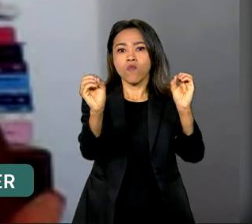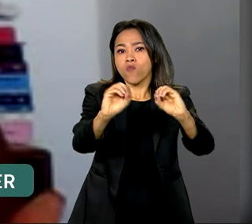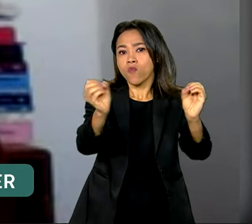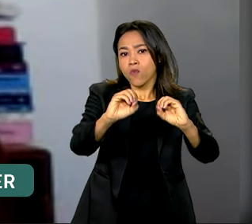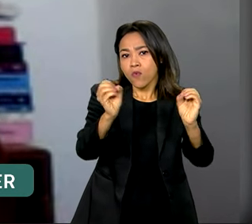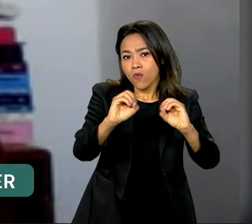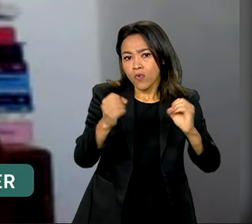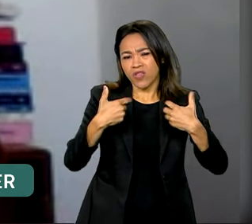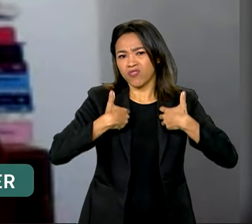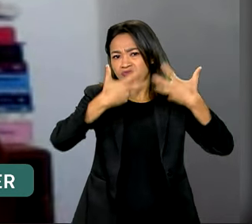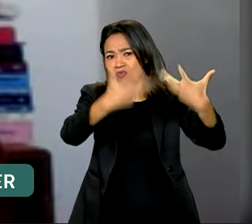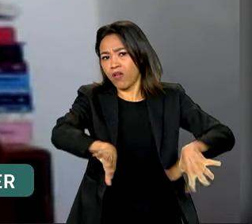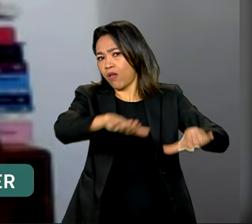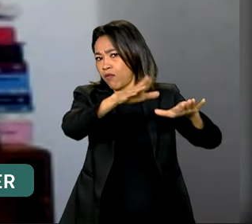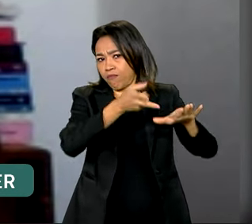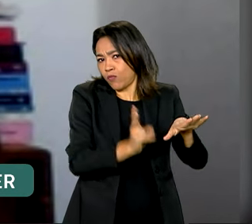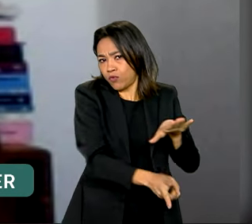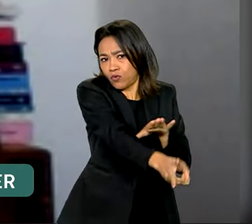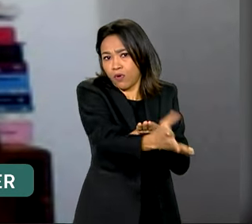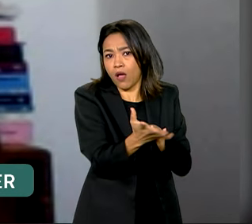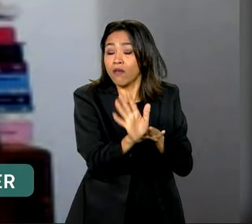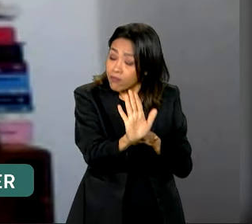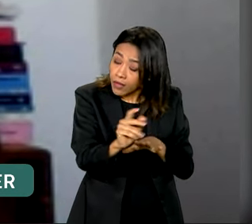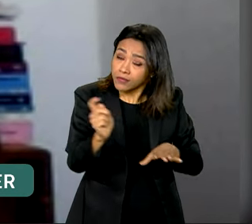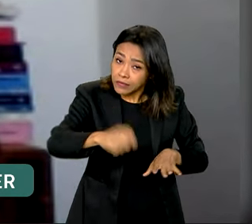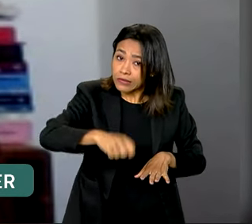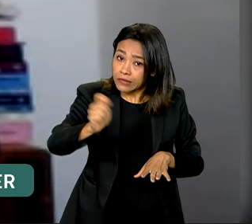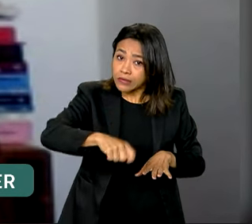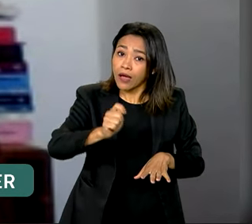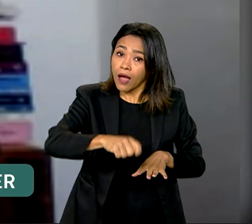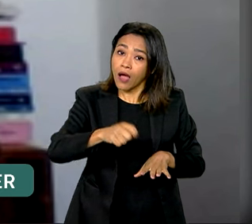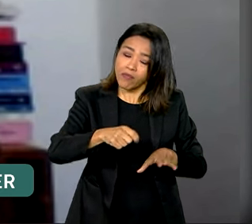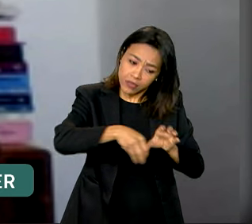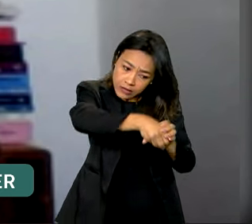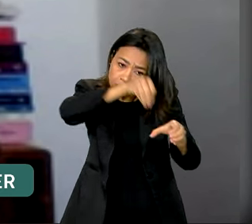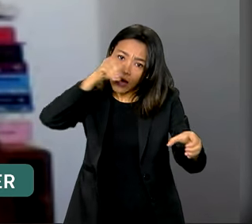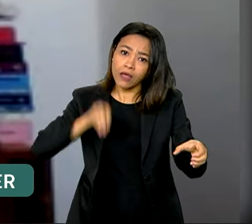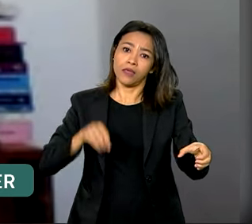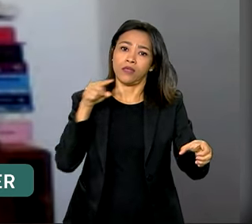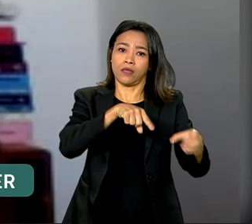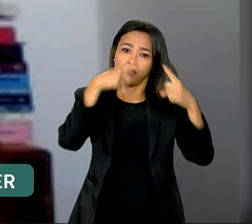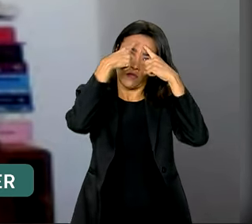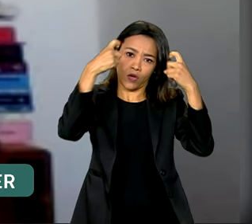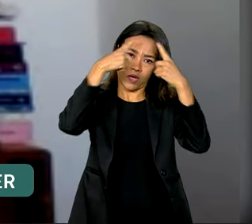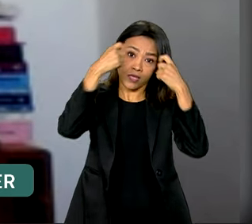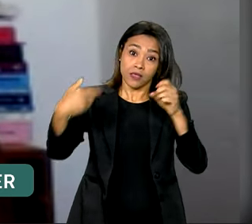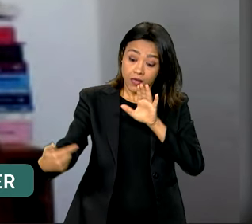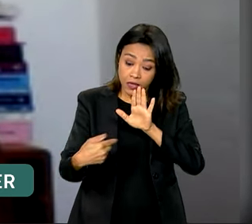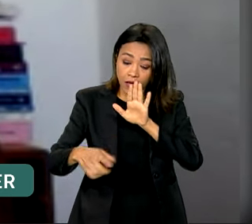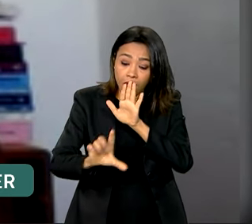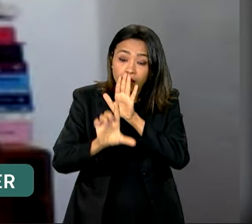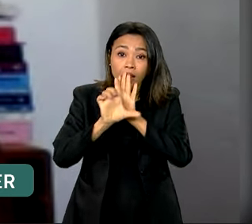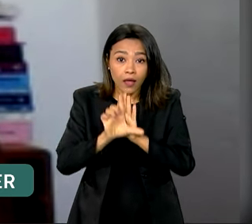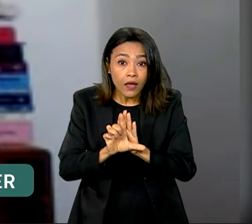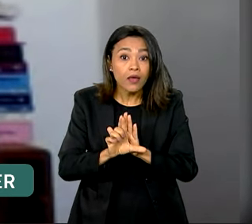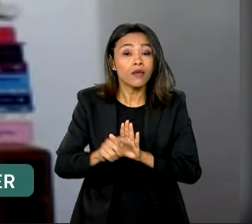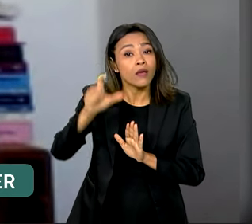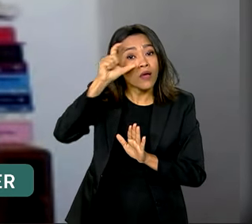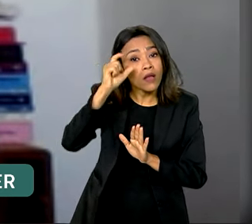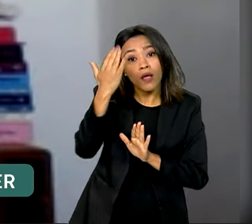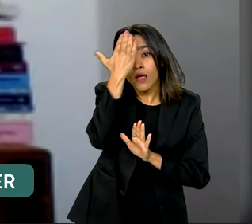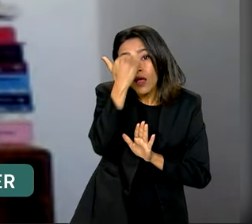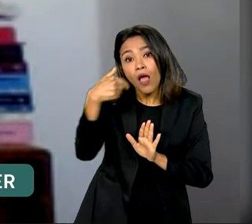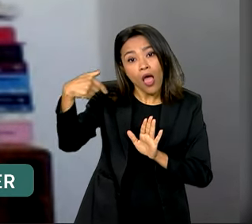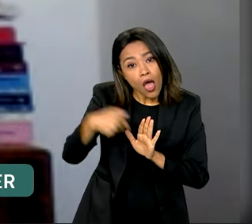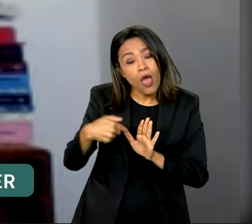gente não queira, mas tem sim possibilidade da gente sair. E a Lei Maria da Penha é um caminho que